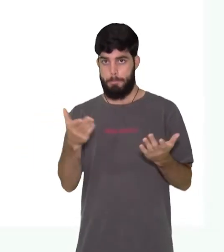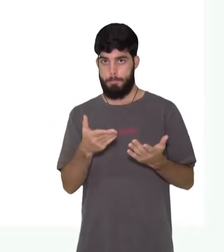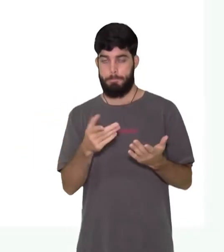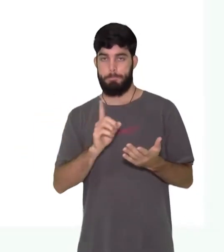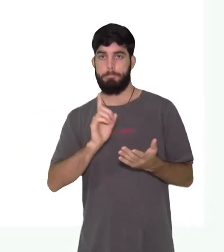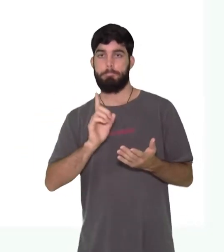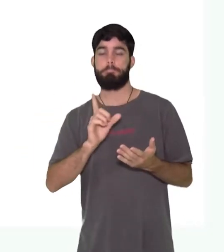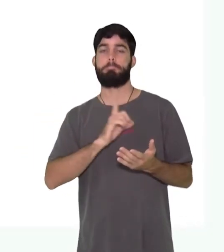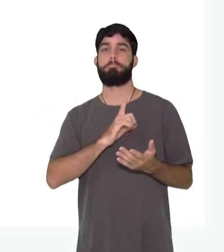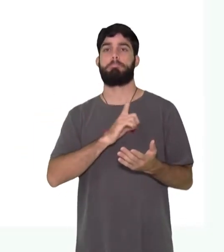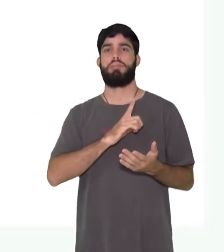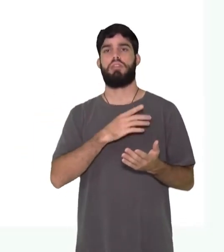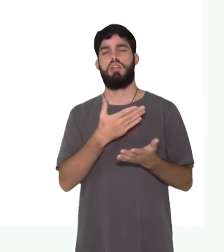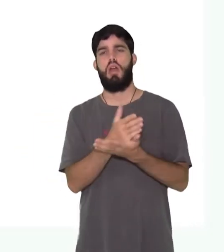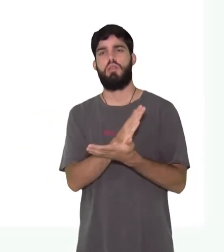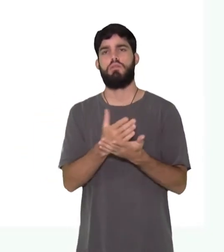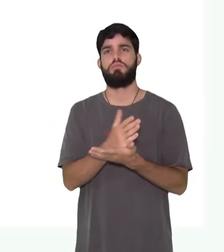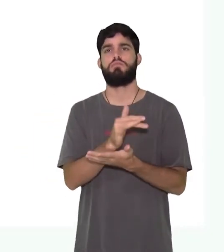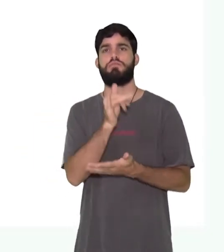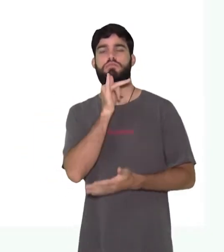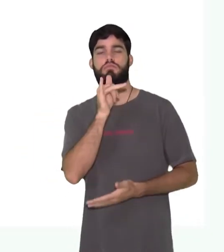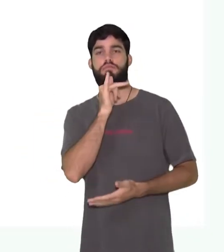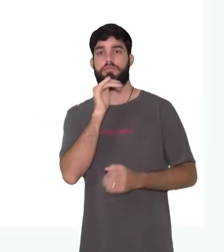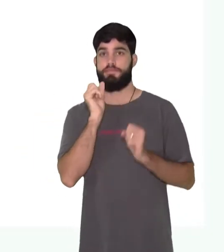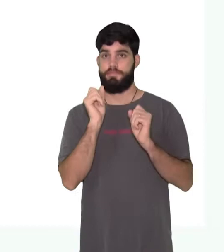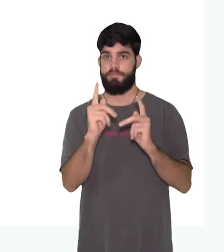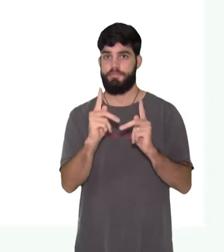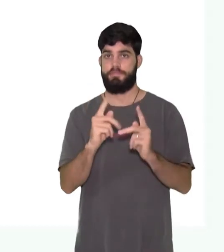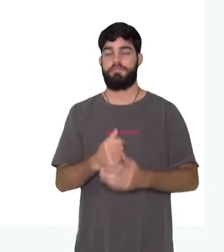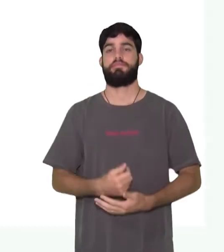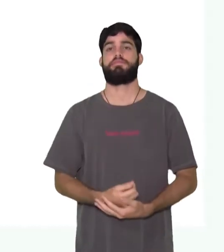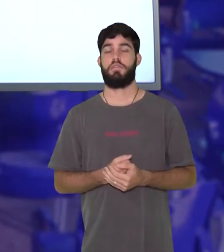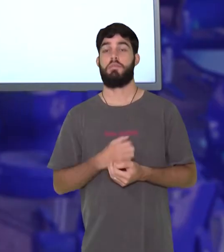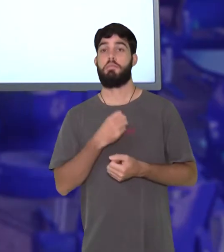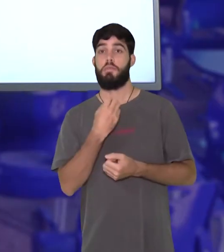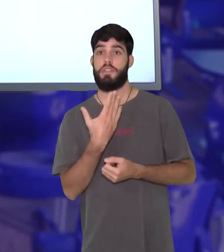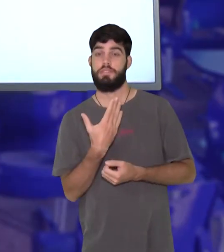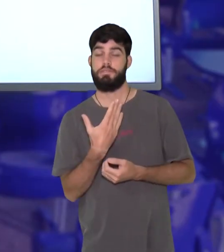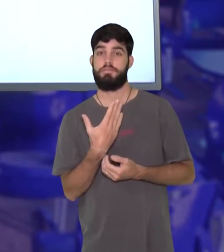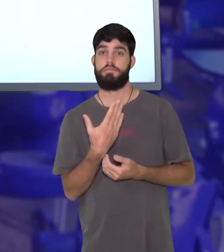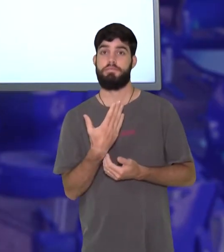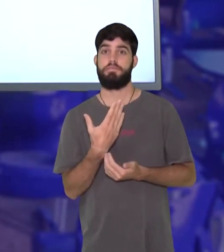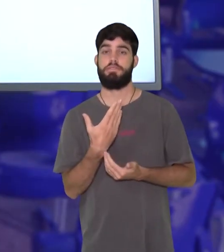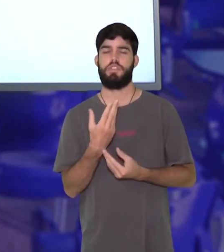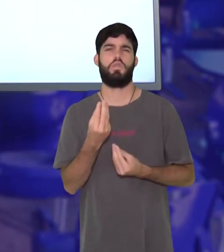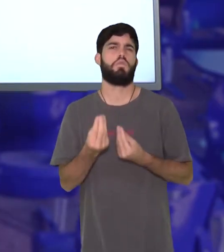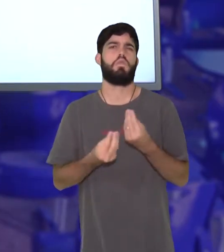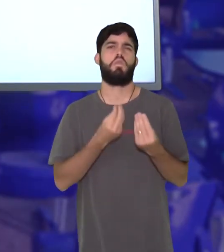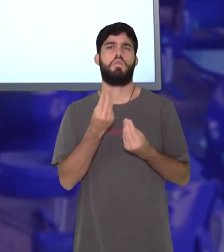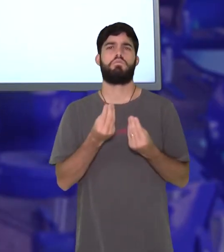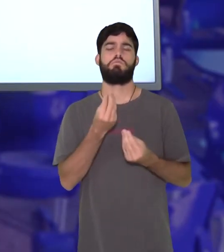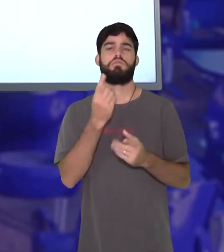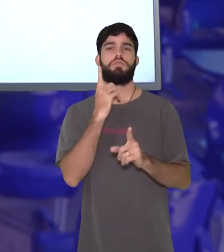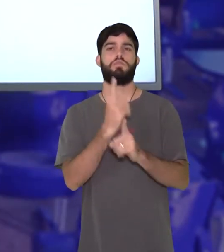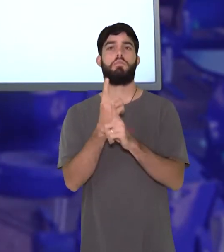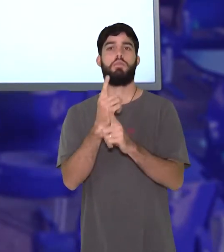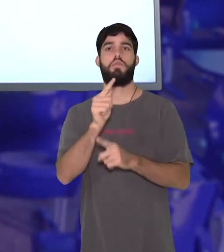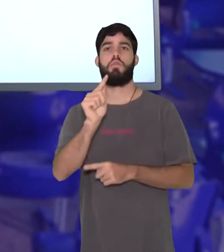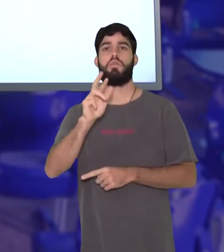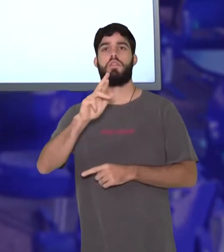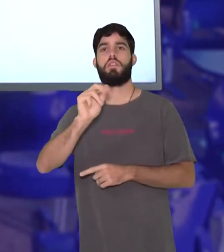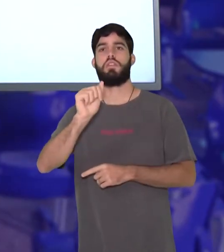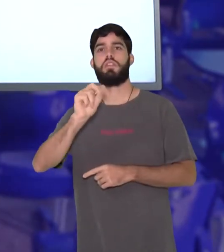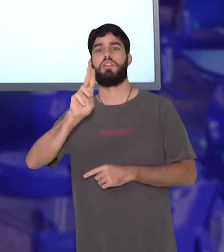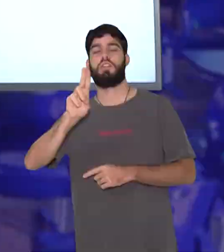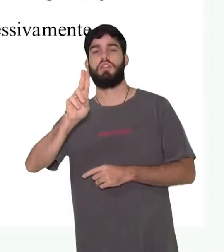temos alguns exemplos de equações de 1º grau certo bom mas como saber o grau de